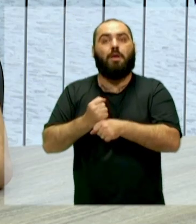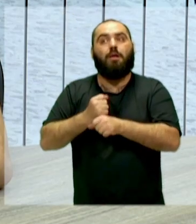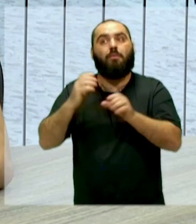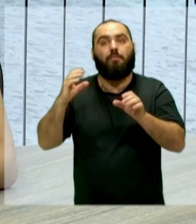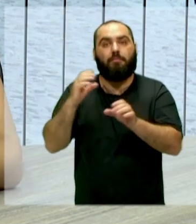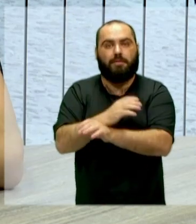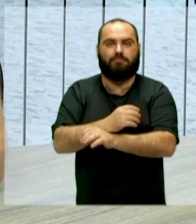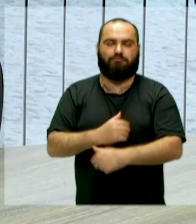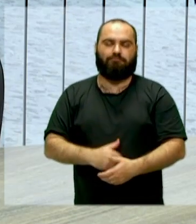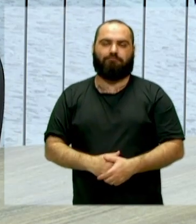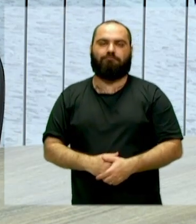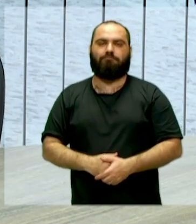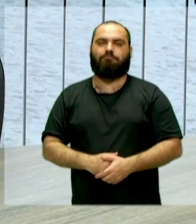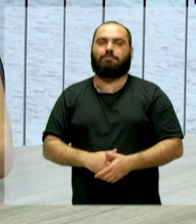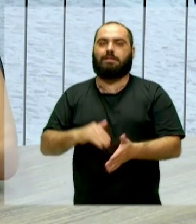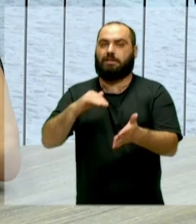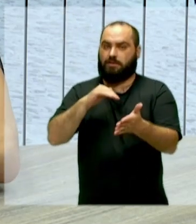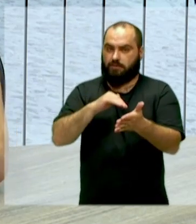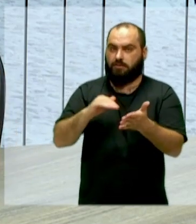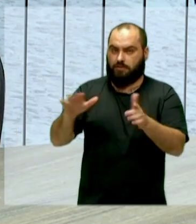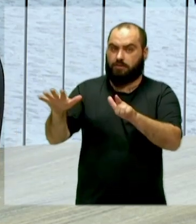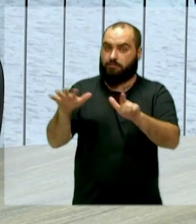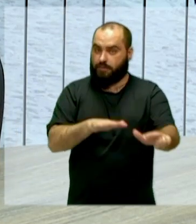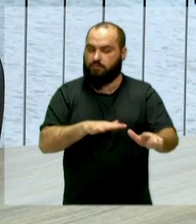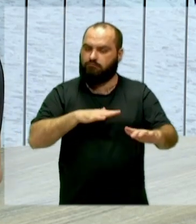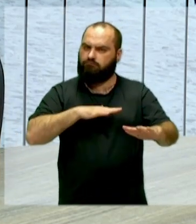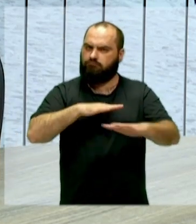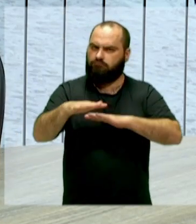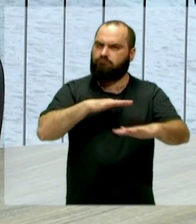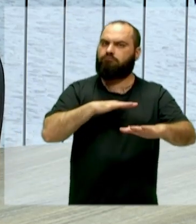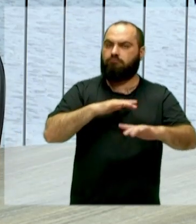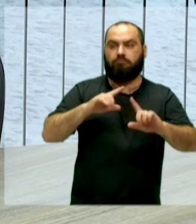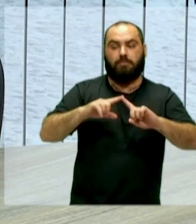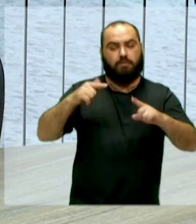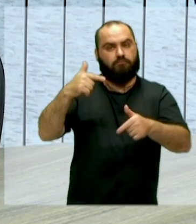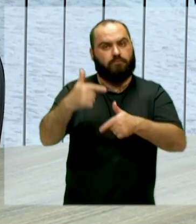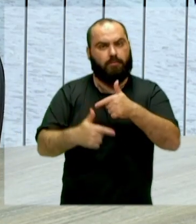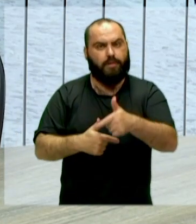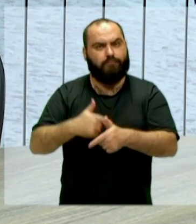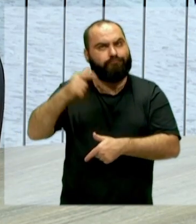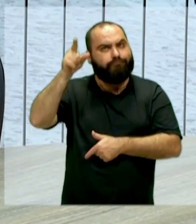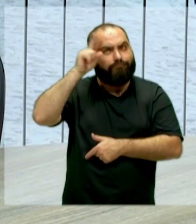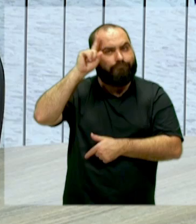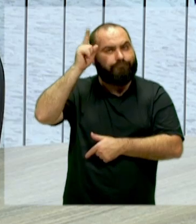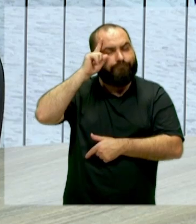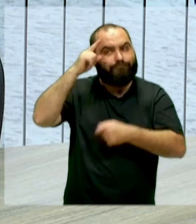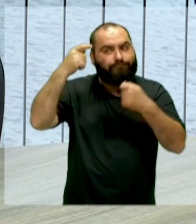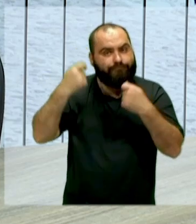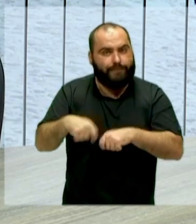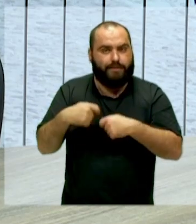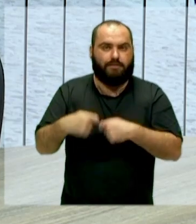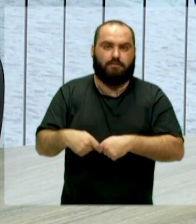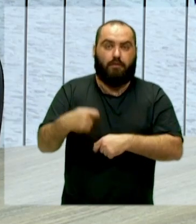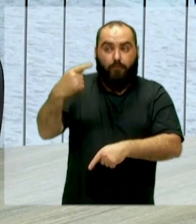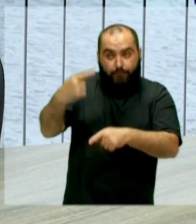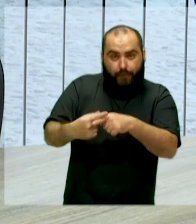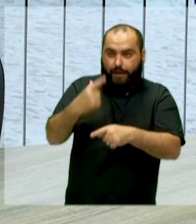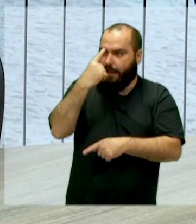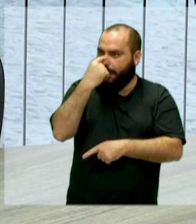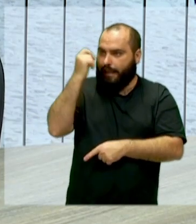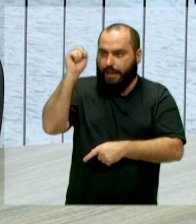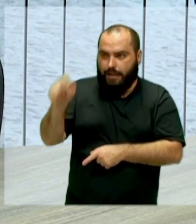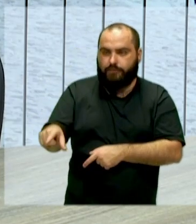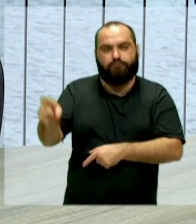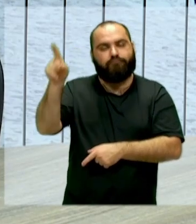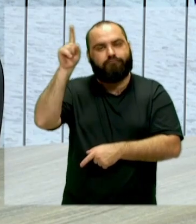então a semana ela vem para dar essa movimentada mas é claro que o trabalho tem que ser feito diariamente né porque resíduo a gente gera todos os